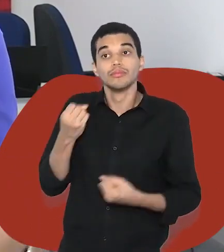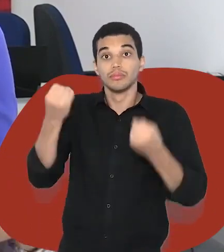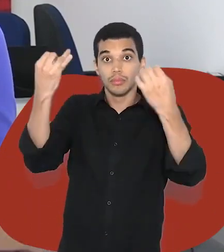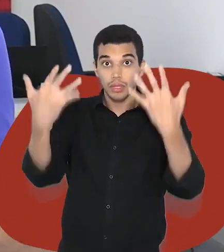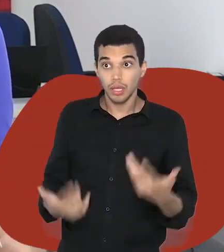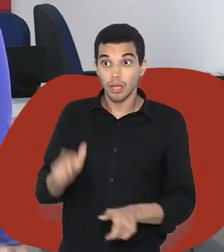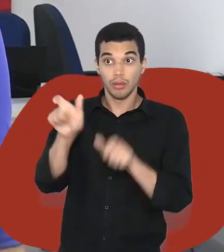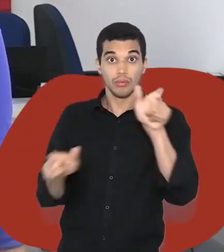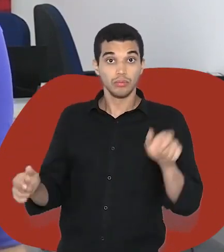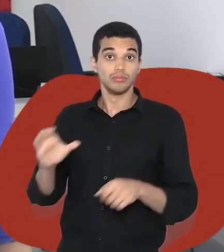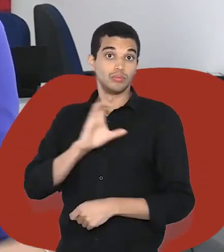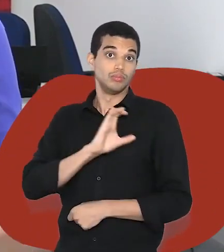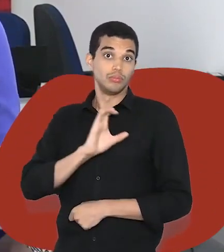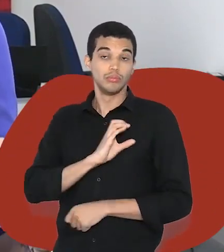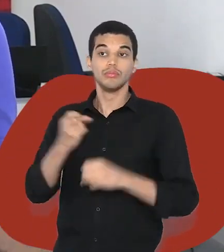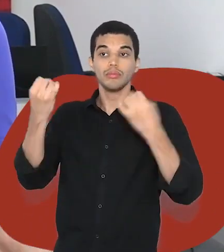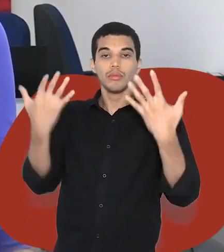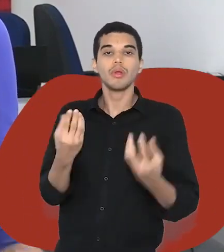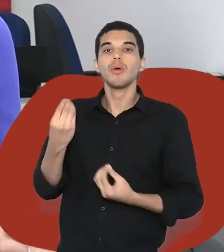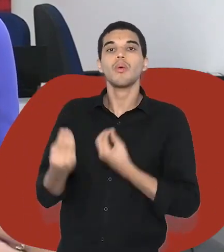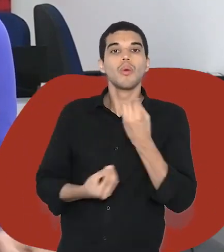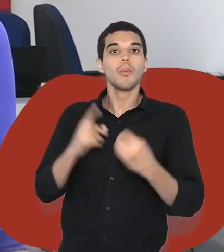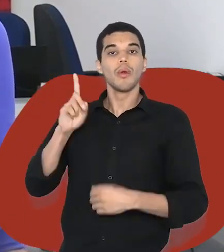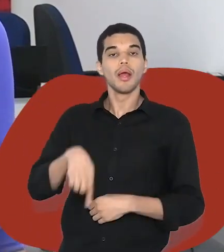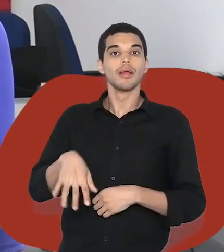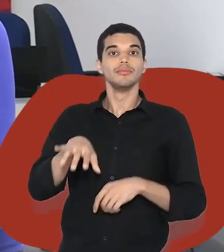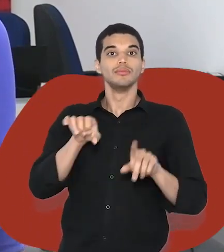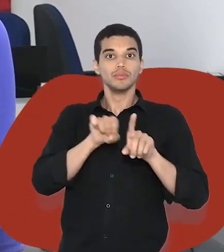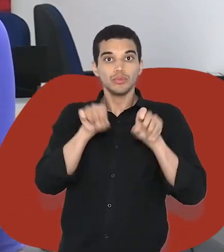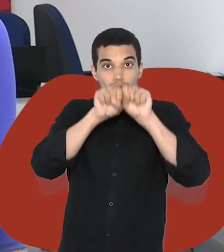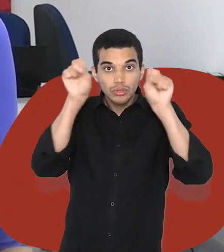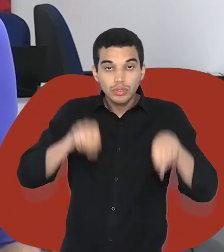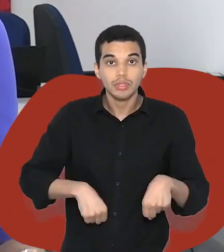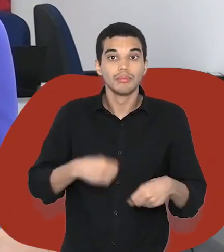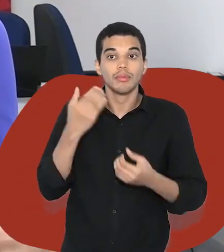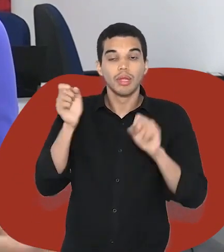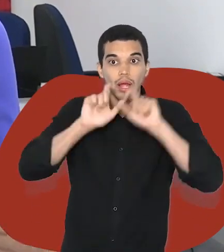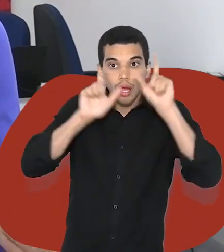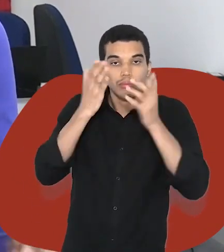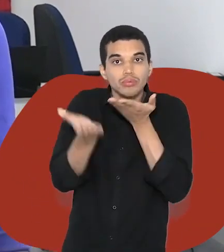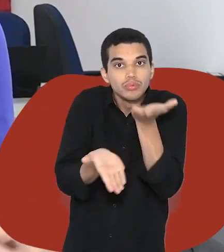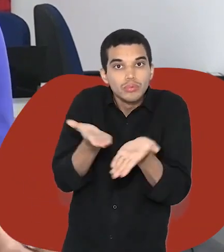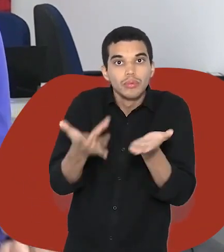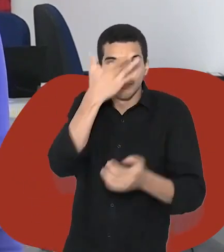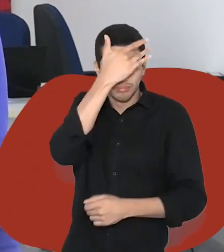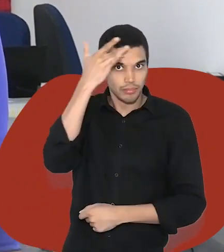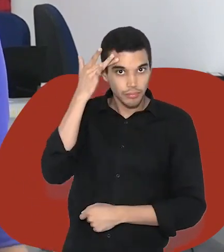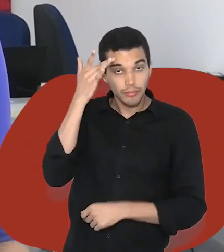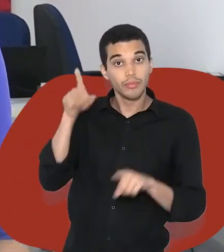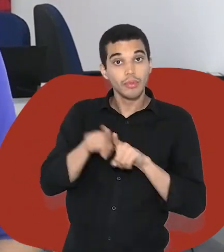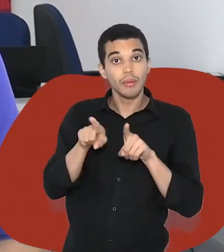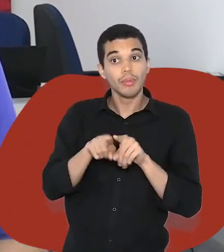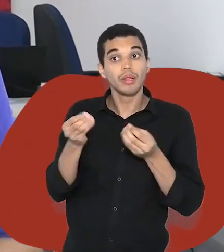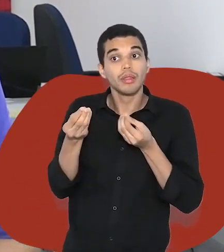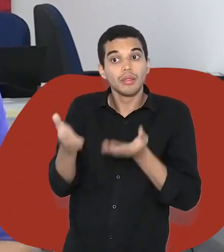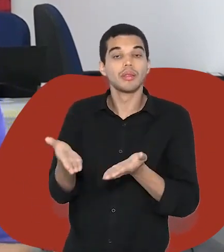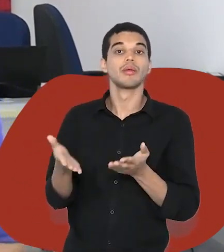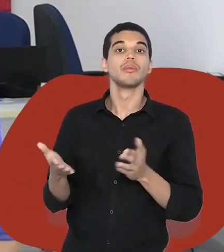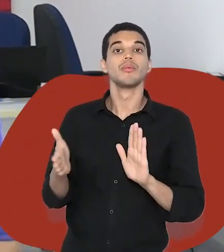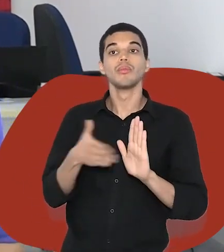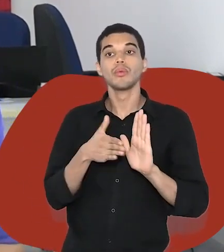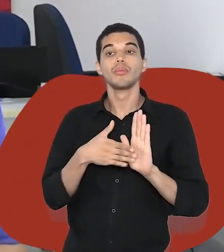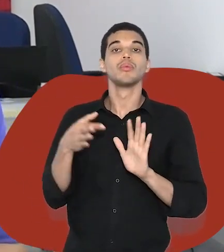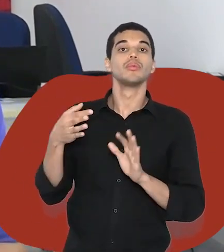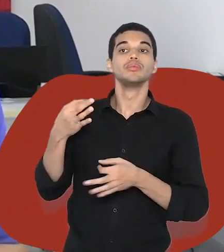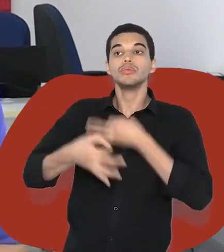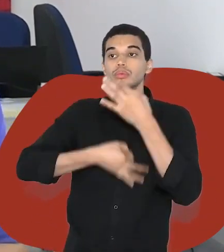colegas, esclarecer o funcionamento da rede de atenção psicossocial, oferecer alternativas para que sejam